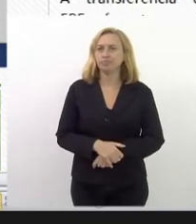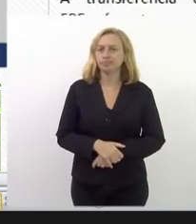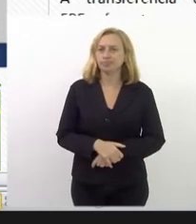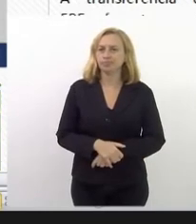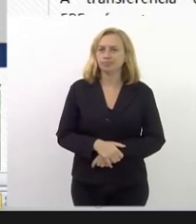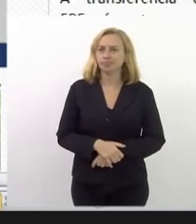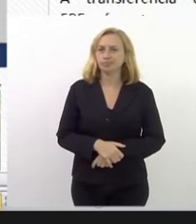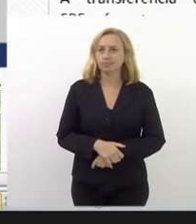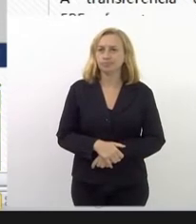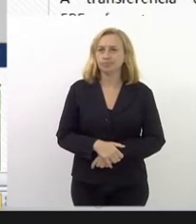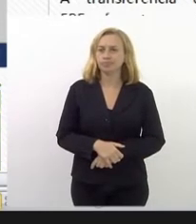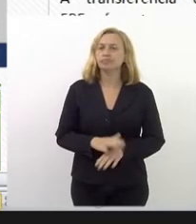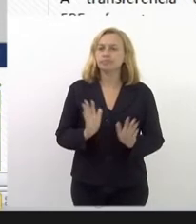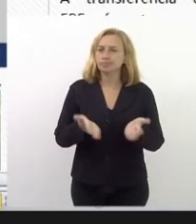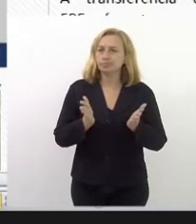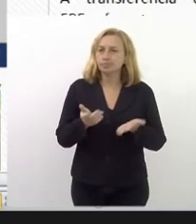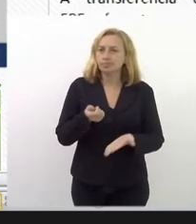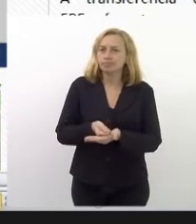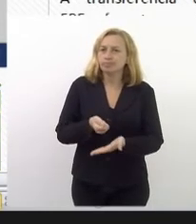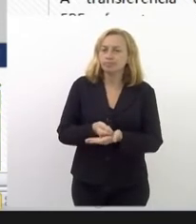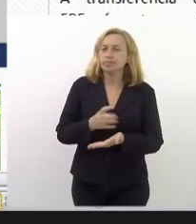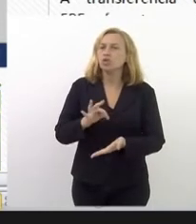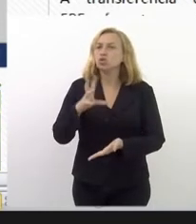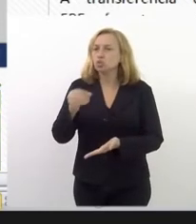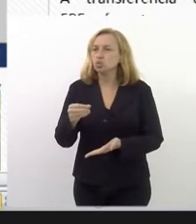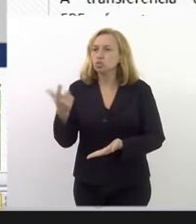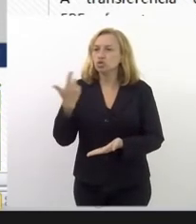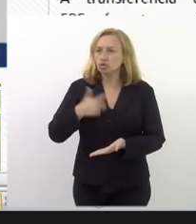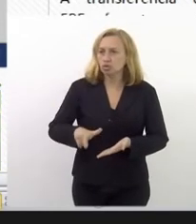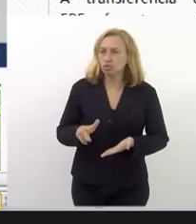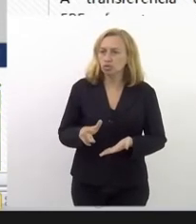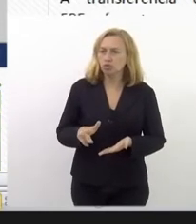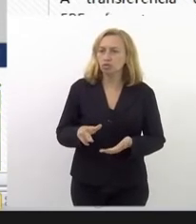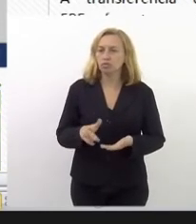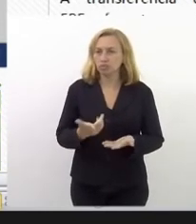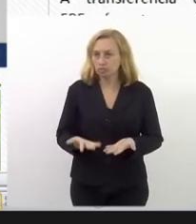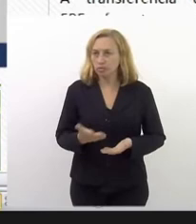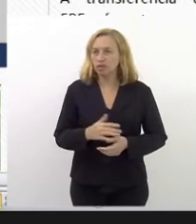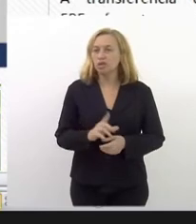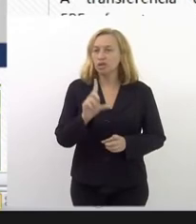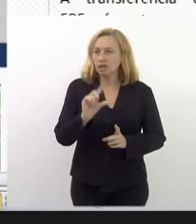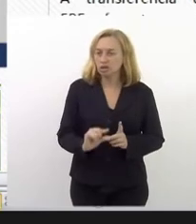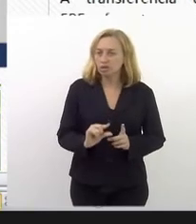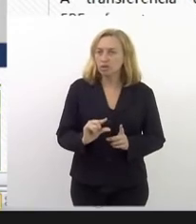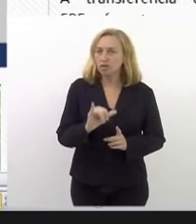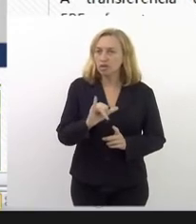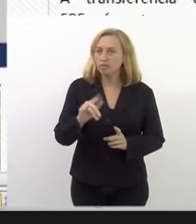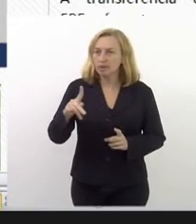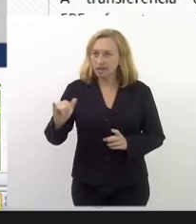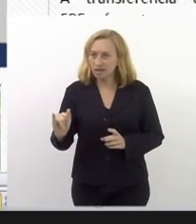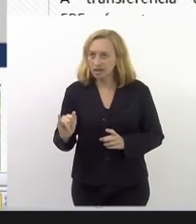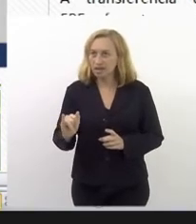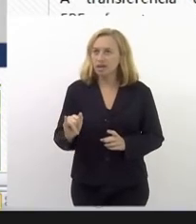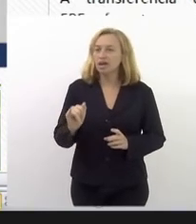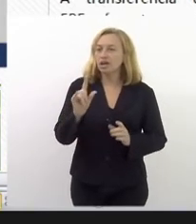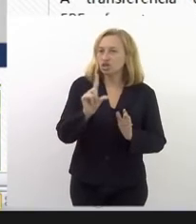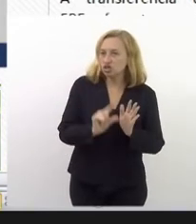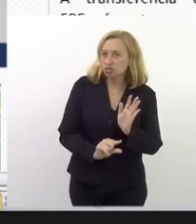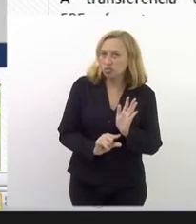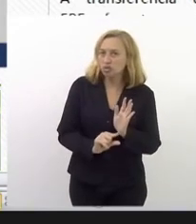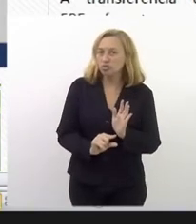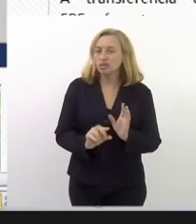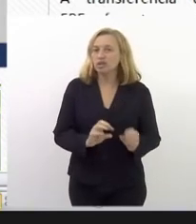que a gente diz é que eles agora estão cobrando tudo de novo, quando reduzem o IPI, aí diminui